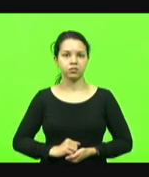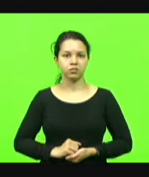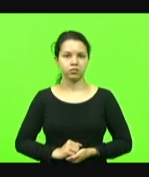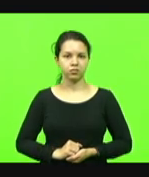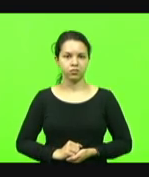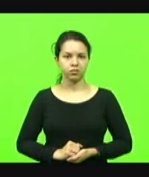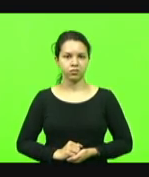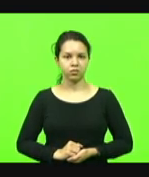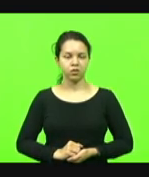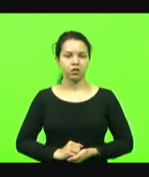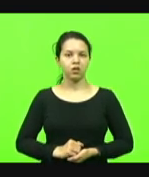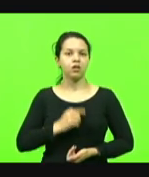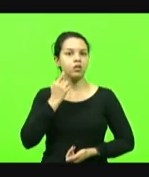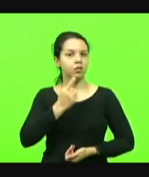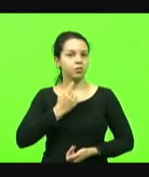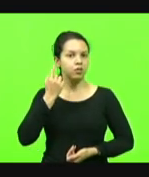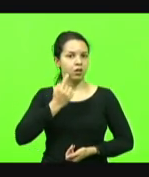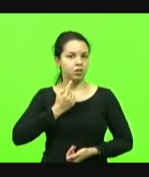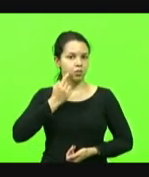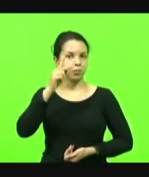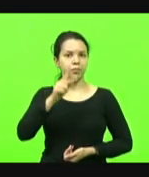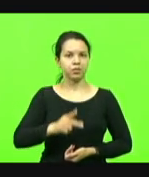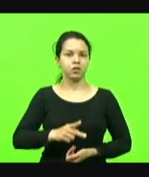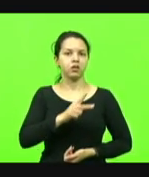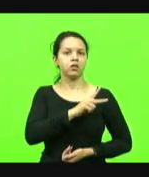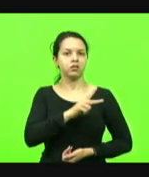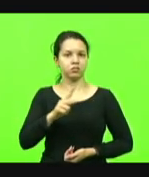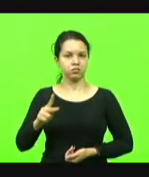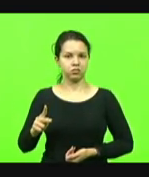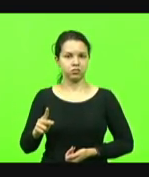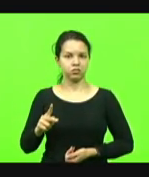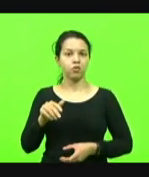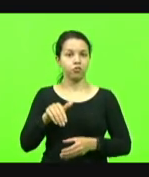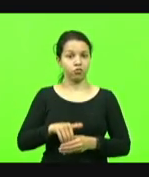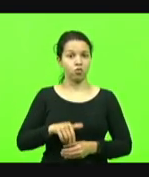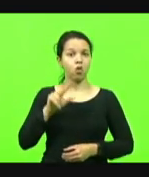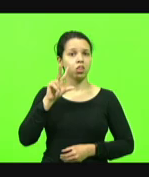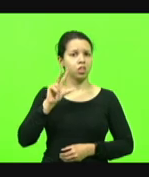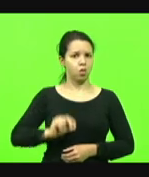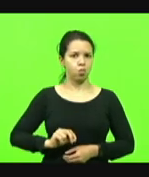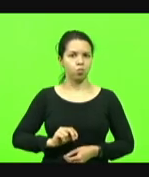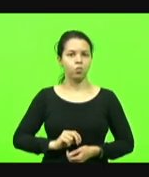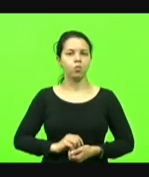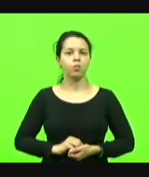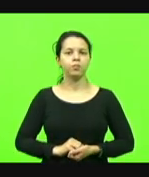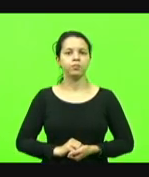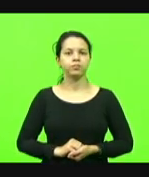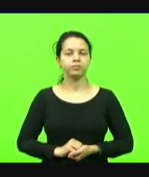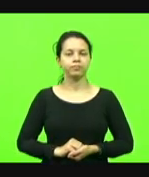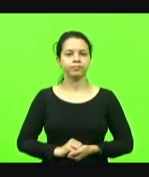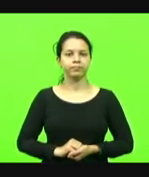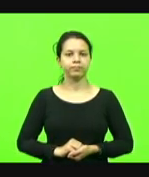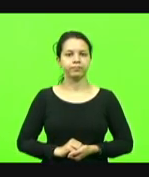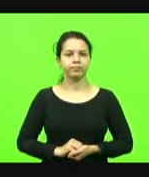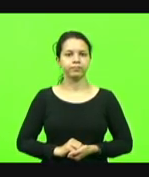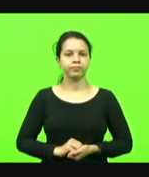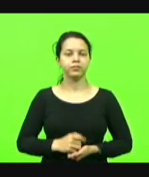Como vota deputado Padre Pedro Baldiceira? Não, senhor presidente. Como vota deputada Paulinha?